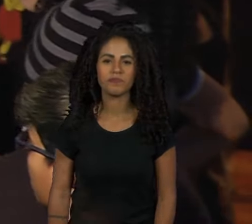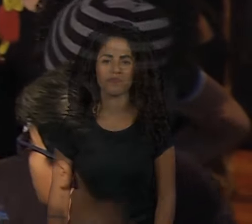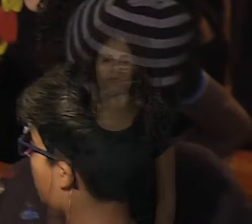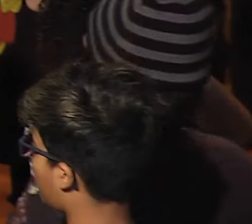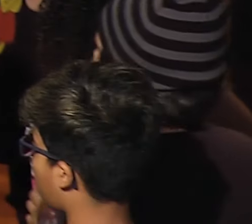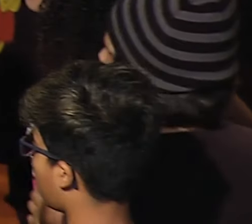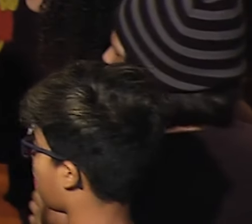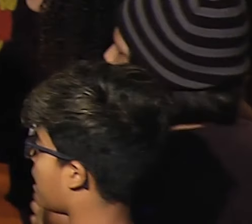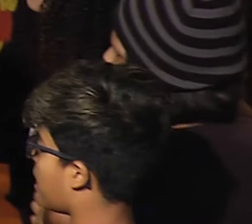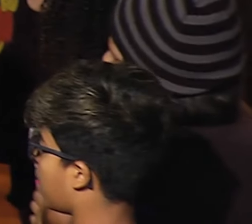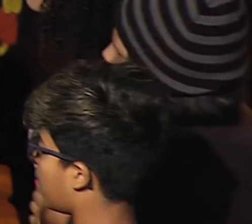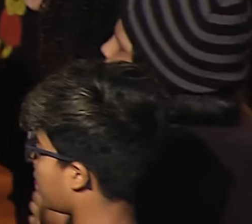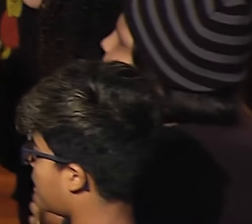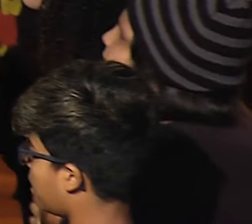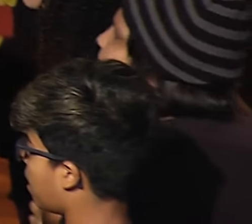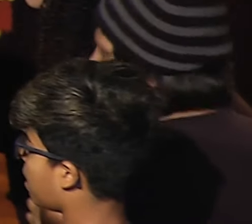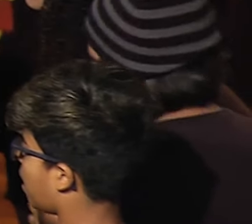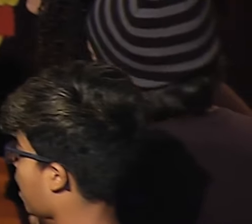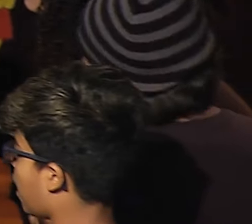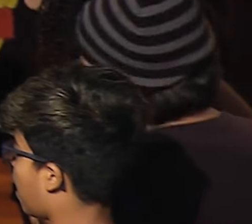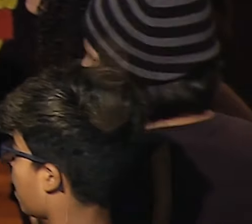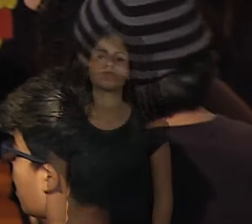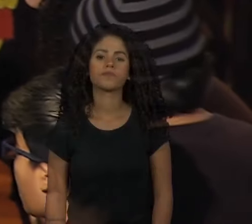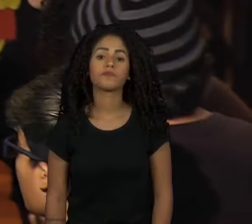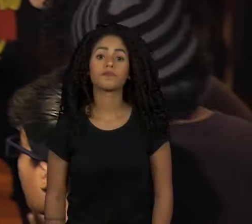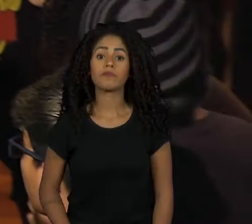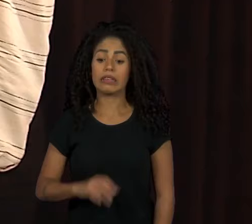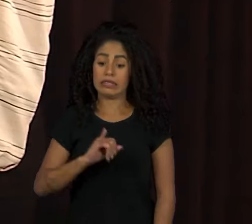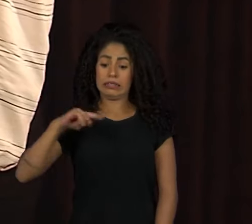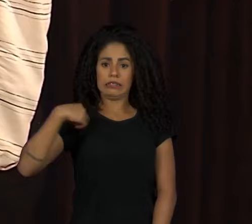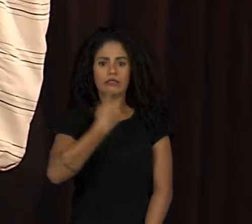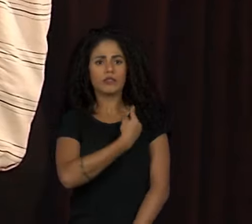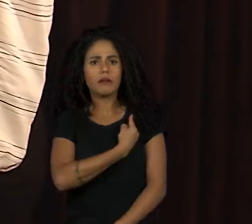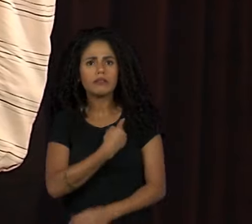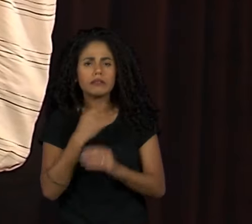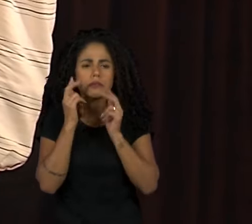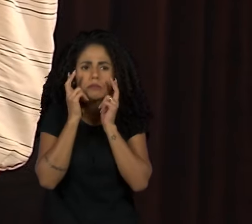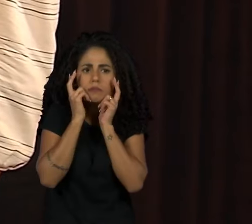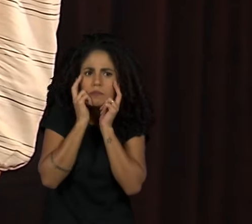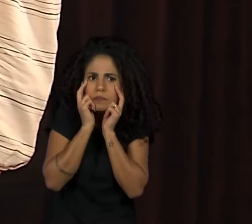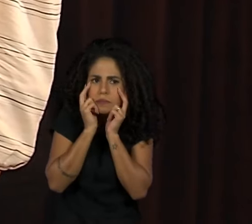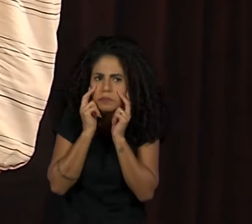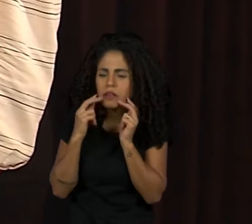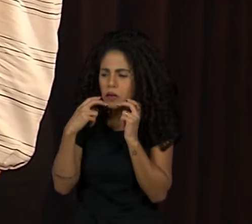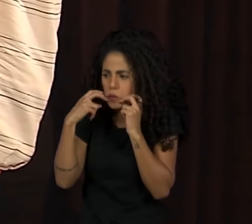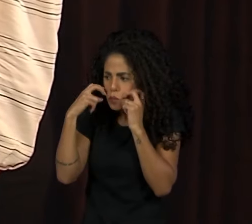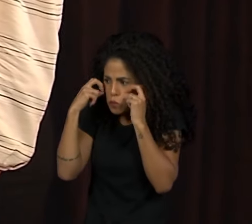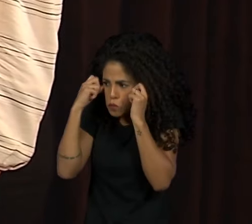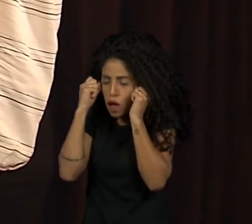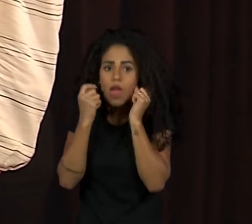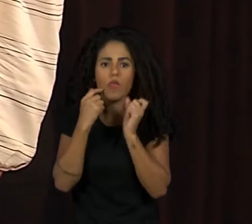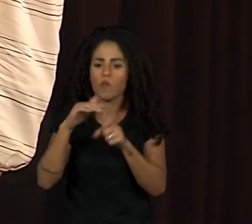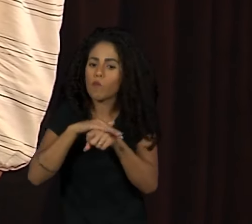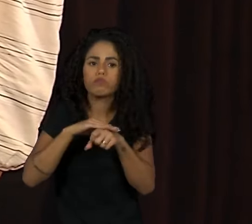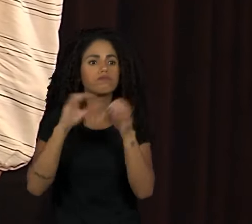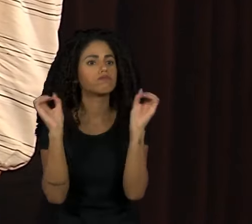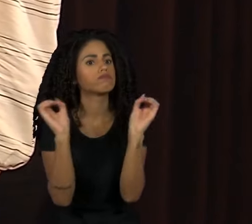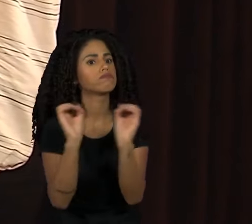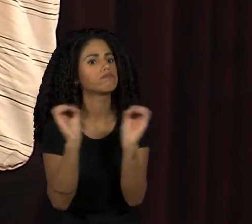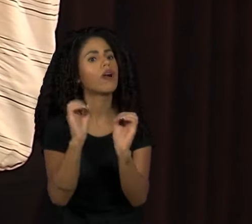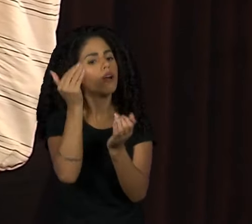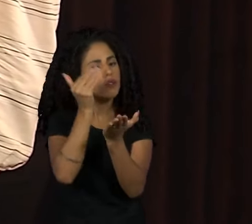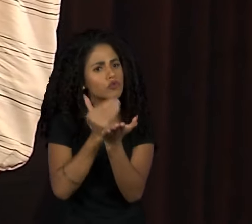lá. A gente era muito quietinhas, miudinhas, a gente não falava com ninguém que nem ele. Mas aí a gente